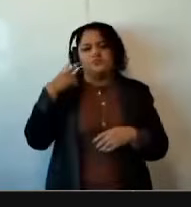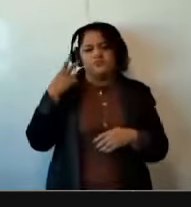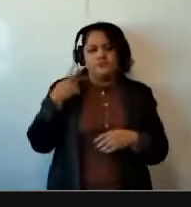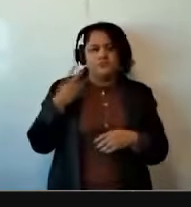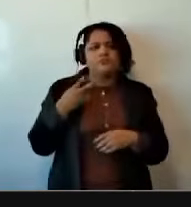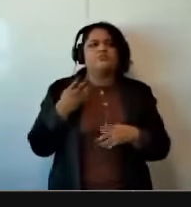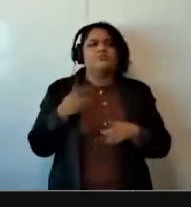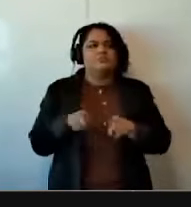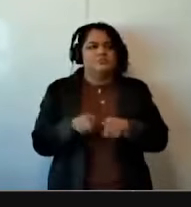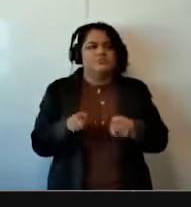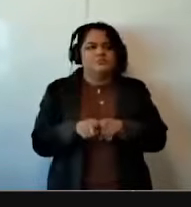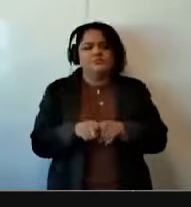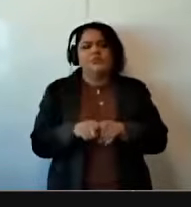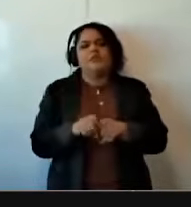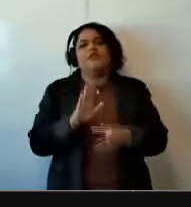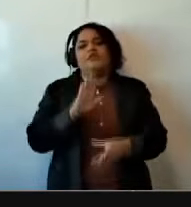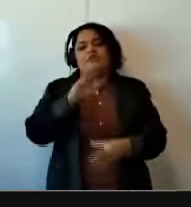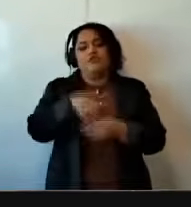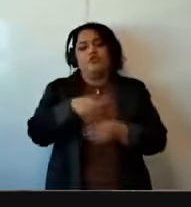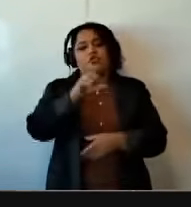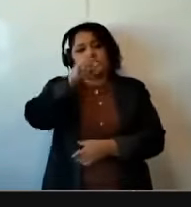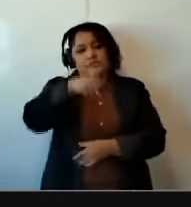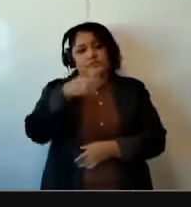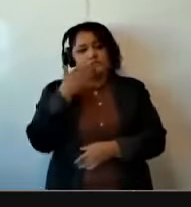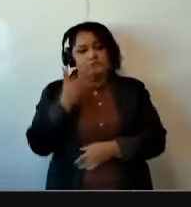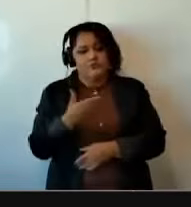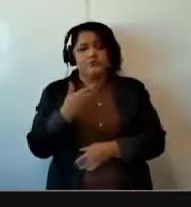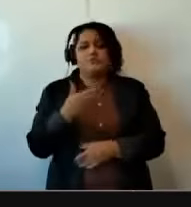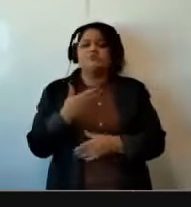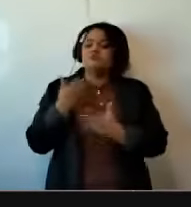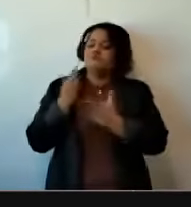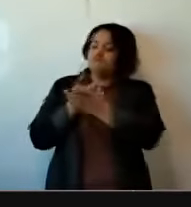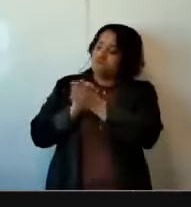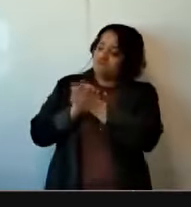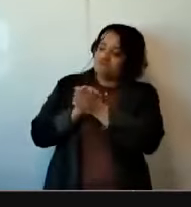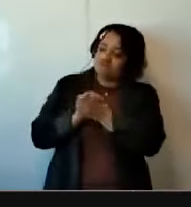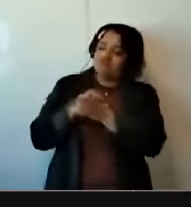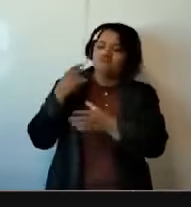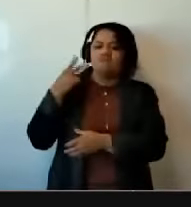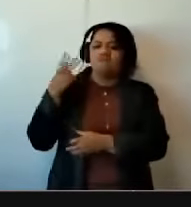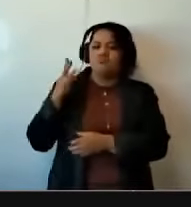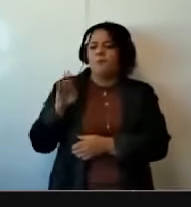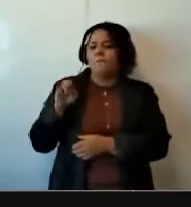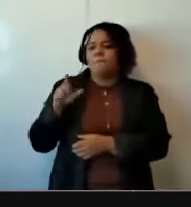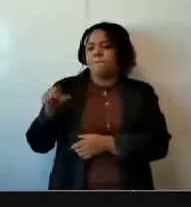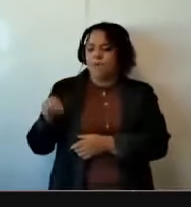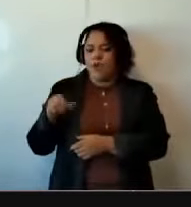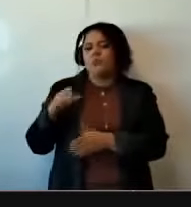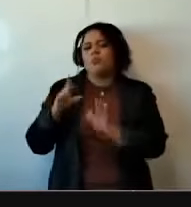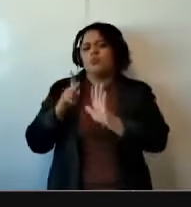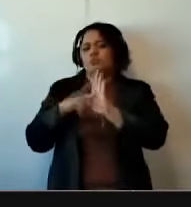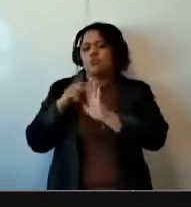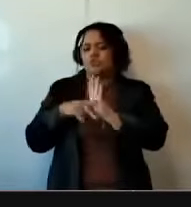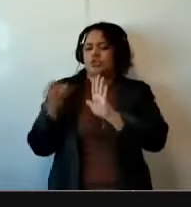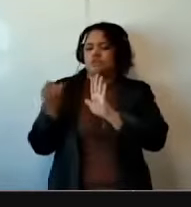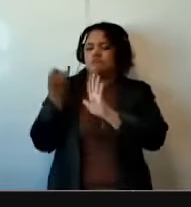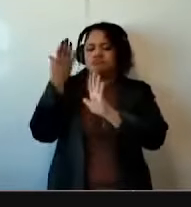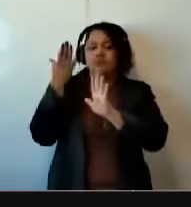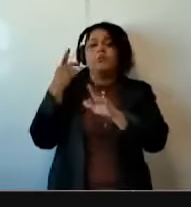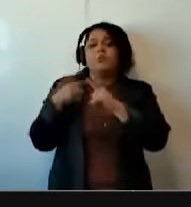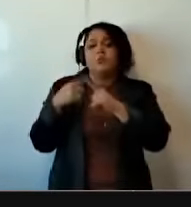o vereador Braulio Lara pelo brilhante projeto que, de fato, é uma demanda da sociedade. Sim, todos nós recebemos